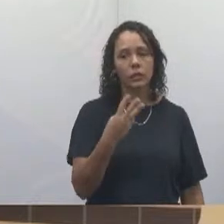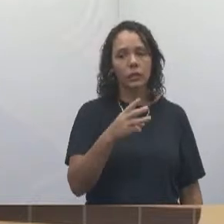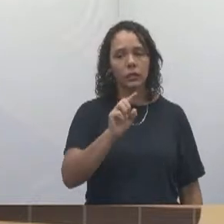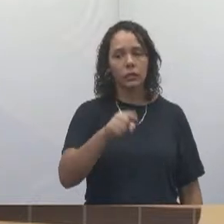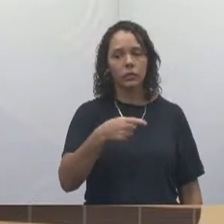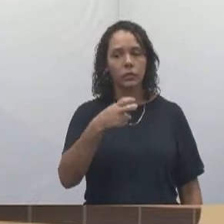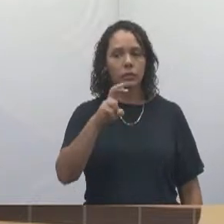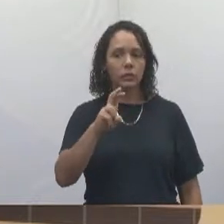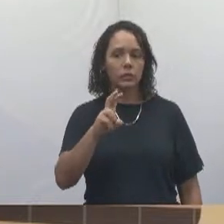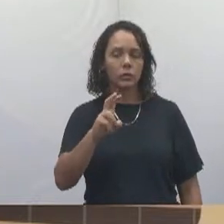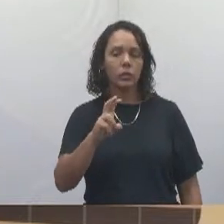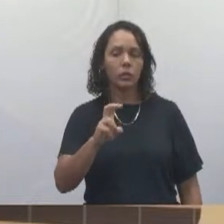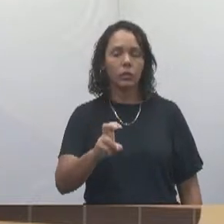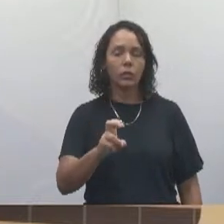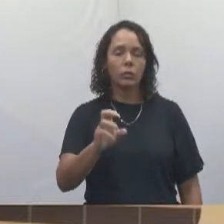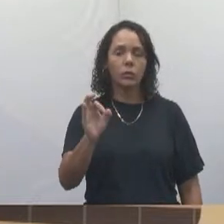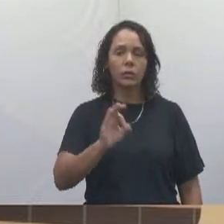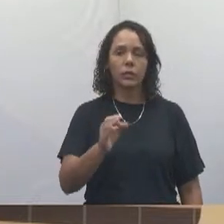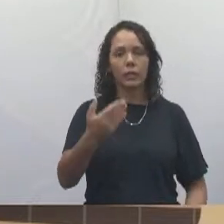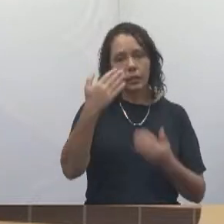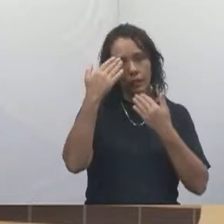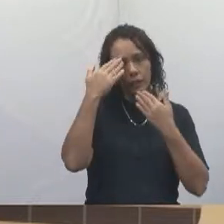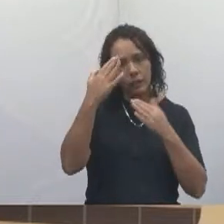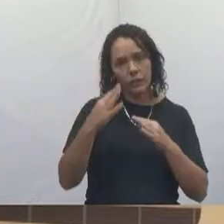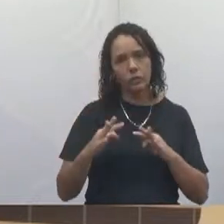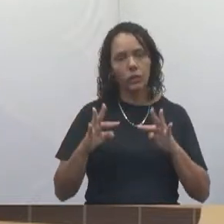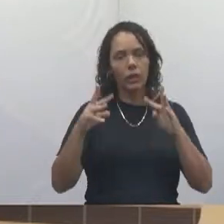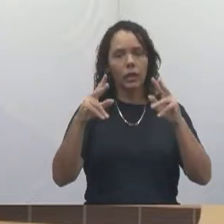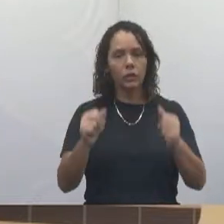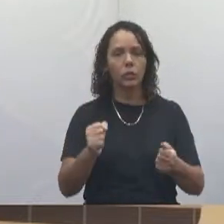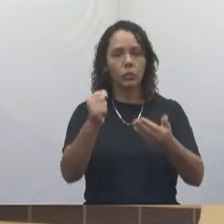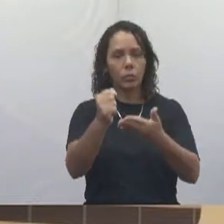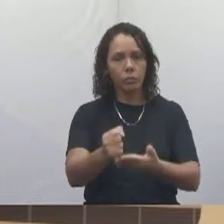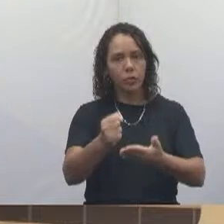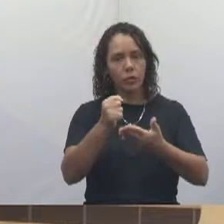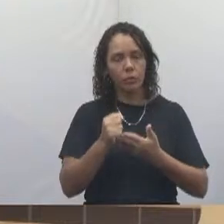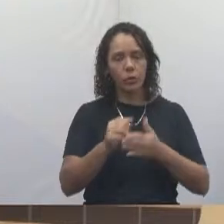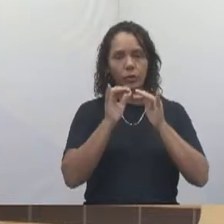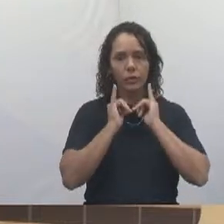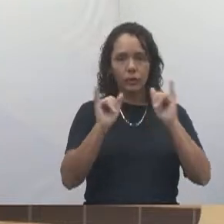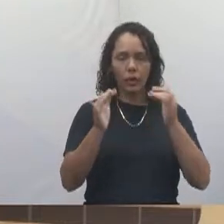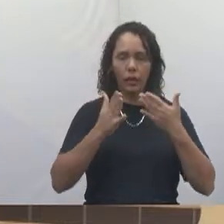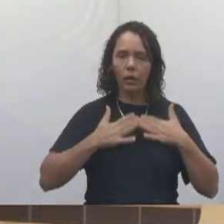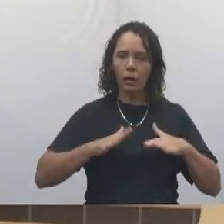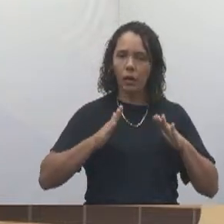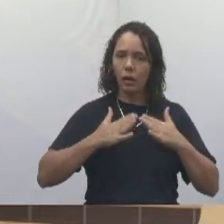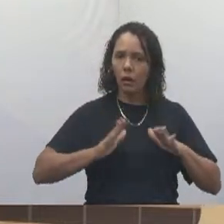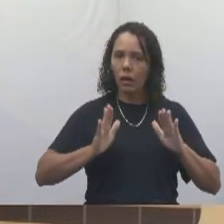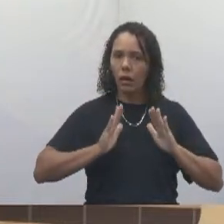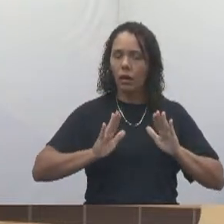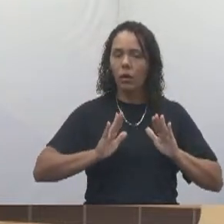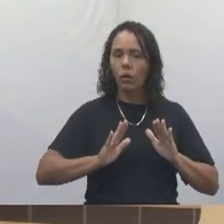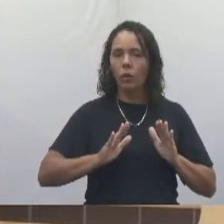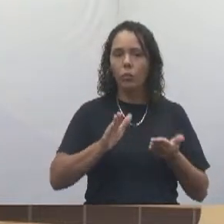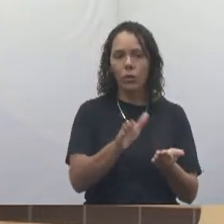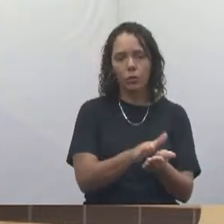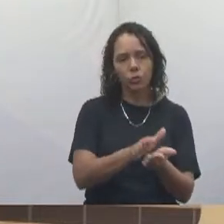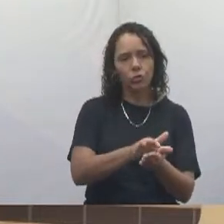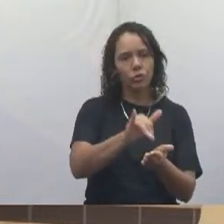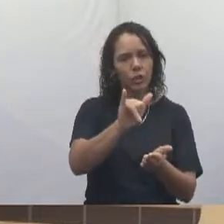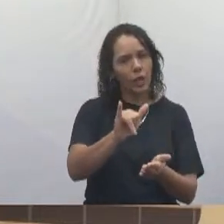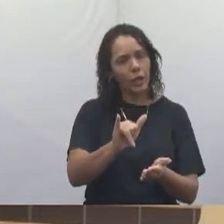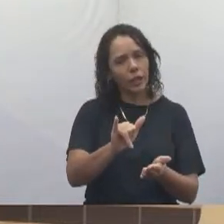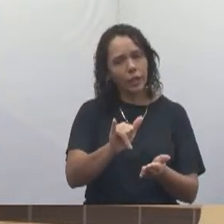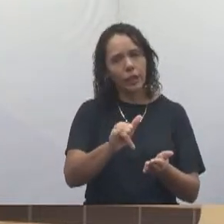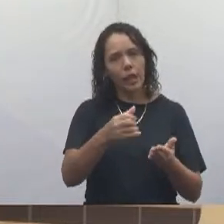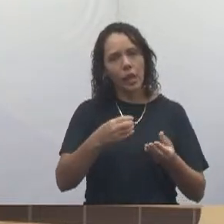muito a parceria nesses 7 anos e dizer para todos, fiquem tranquilos, Jacareí será entregue muito, mas